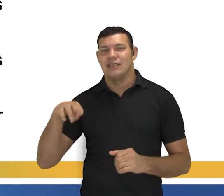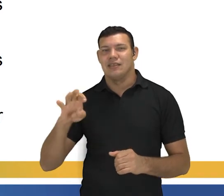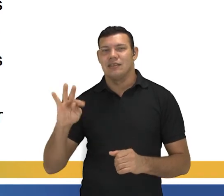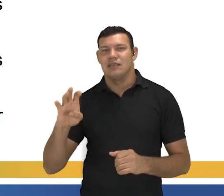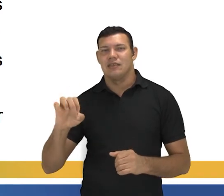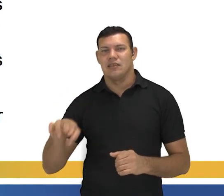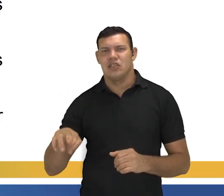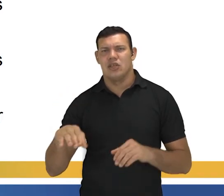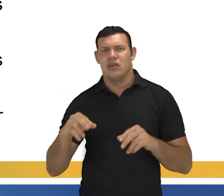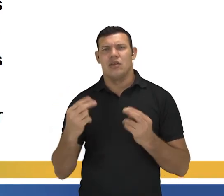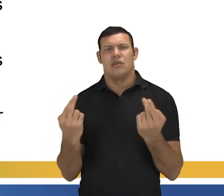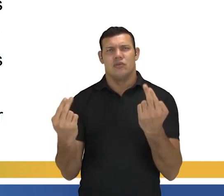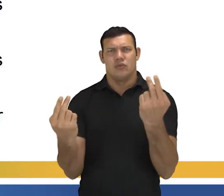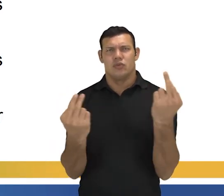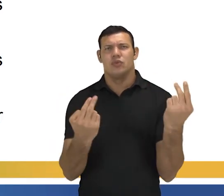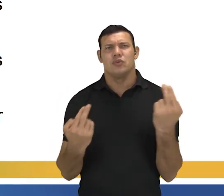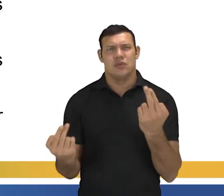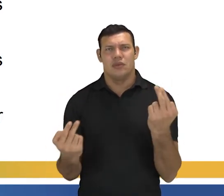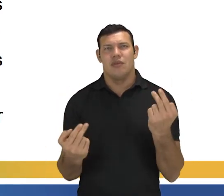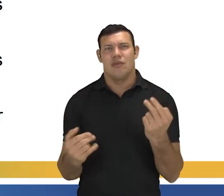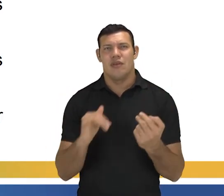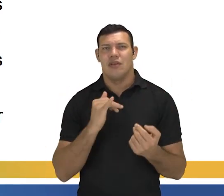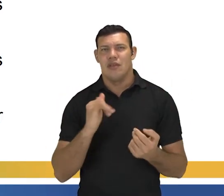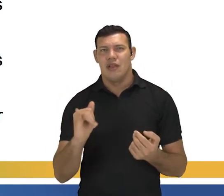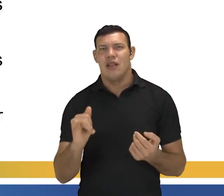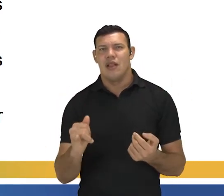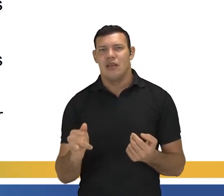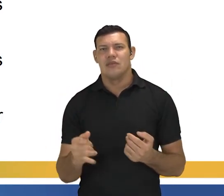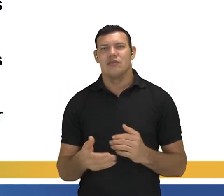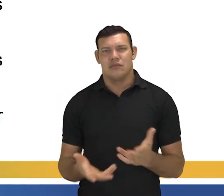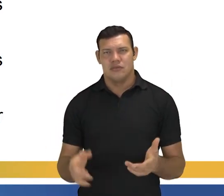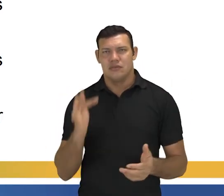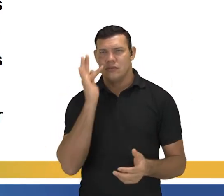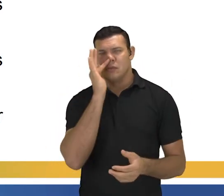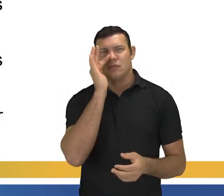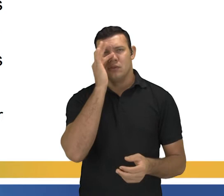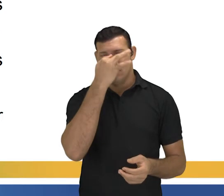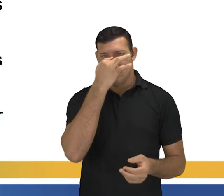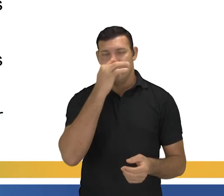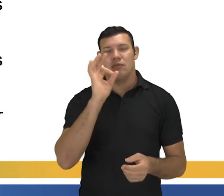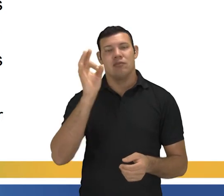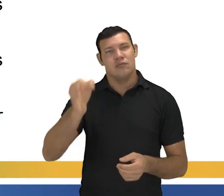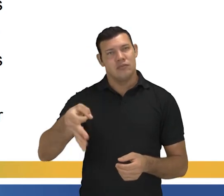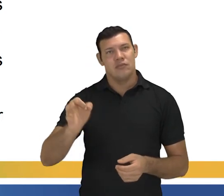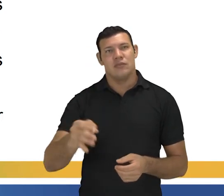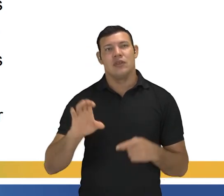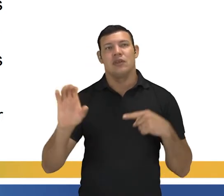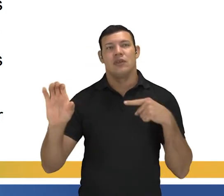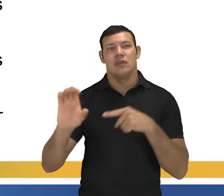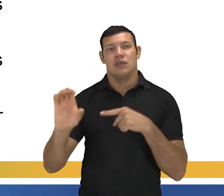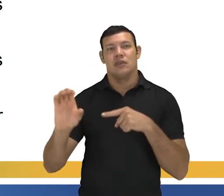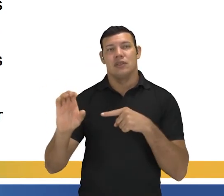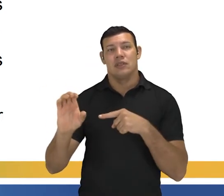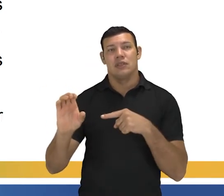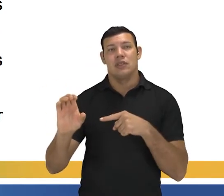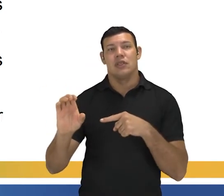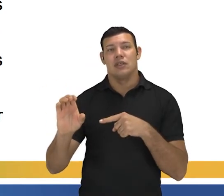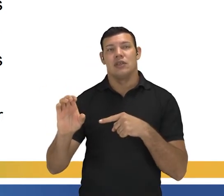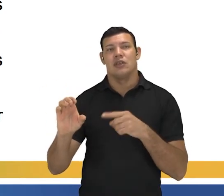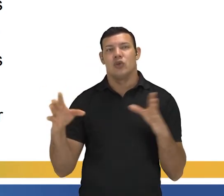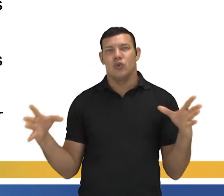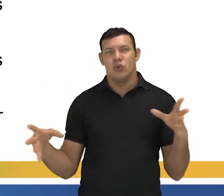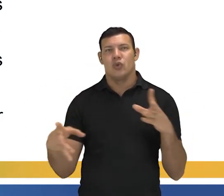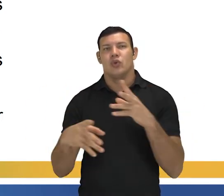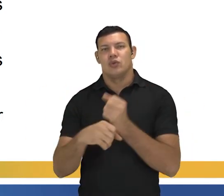os resistores. Verdade também. Nós acabamos de ver isso na definição. C. A soma das tensões nos terminais